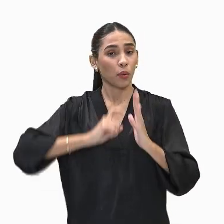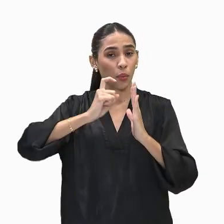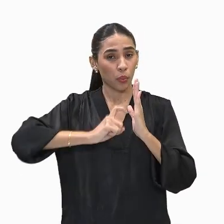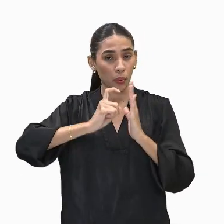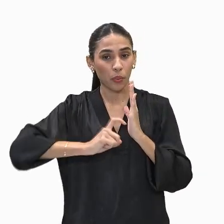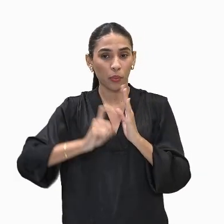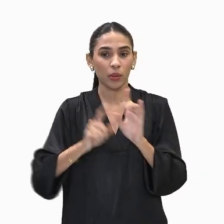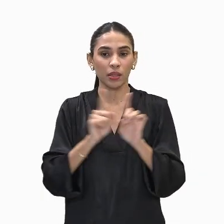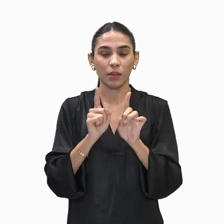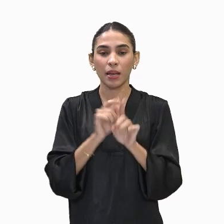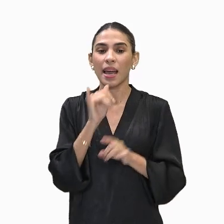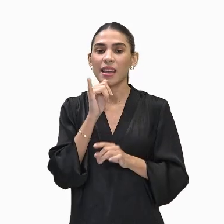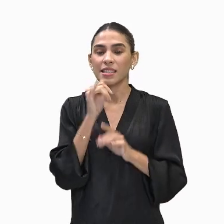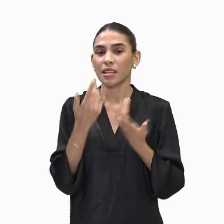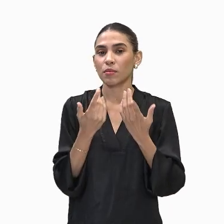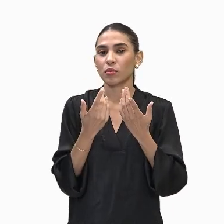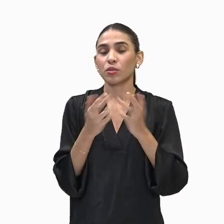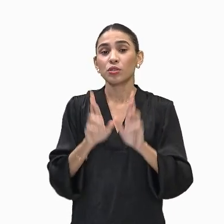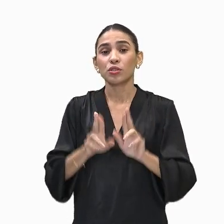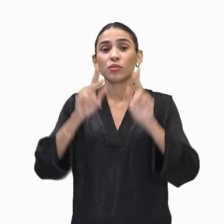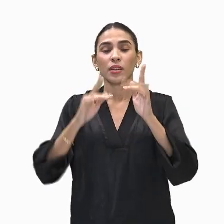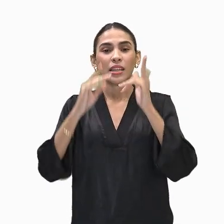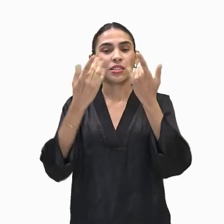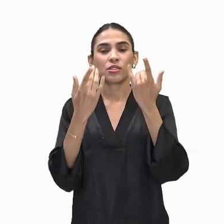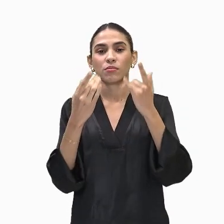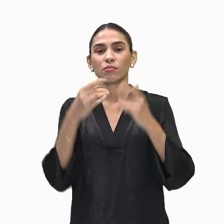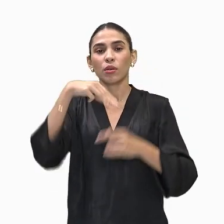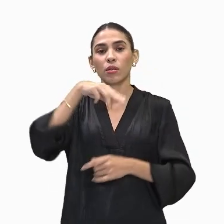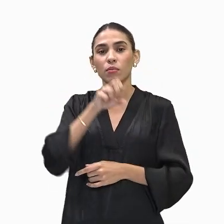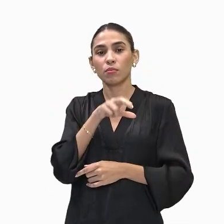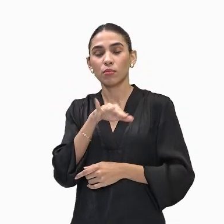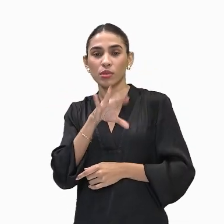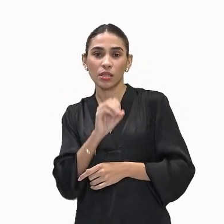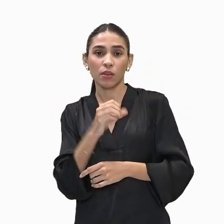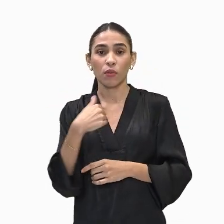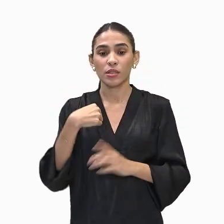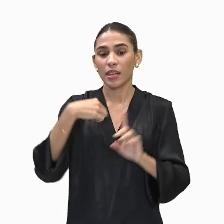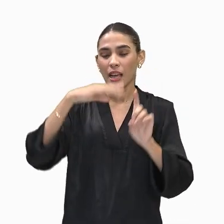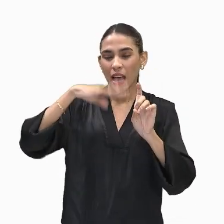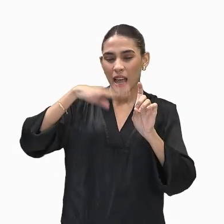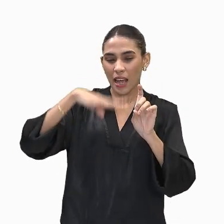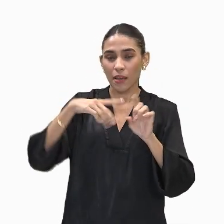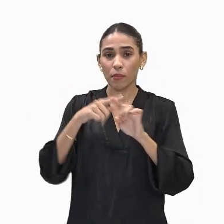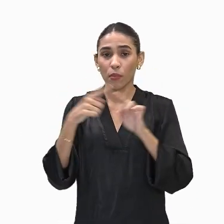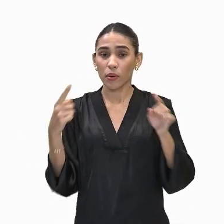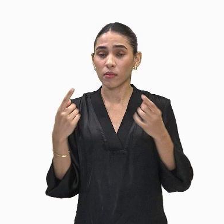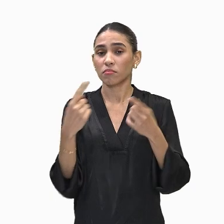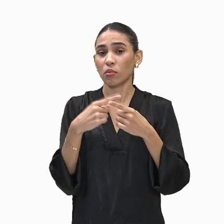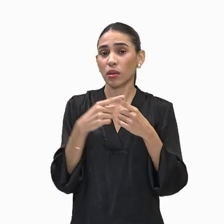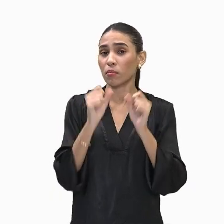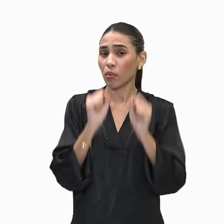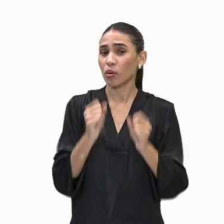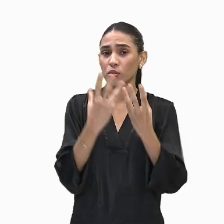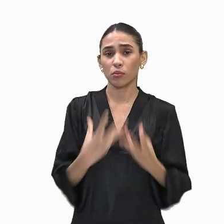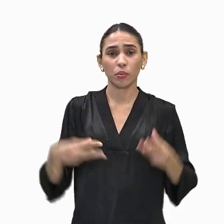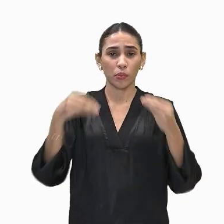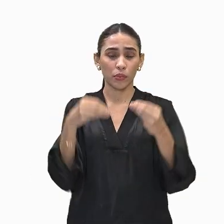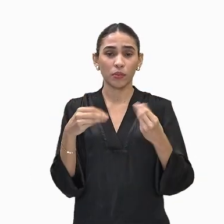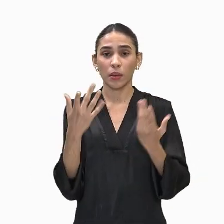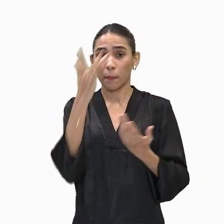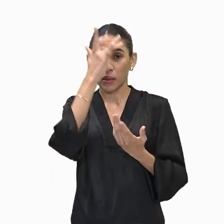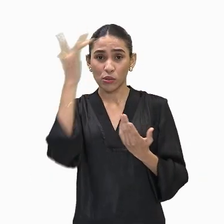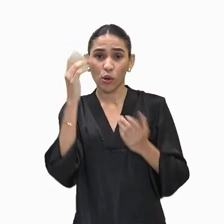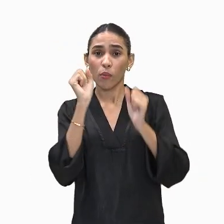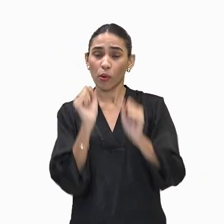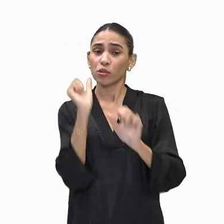a museologia, né? A questão de você cultuar aquilo, porque ele do dia para a noite ele pode desaparecer, o grafiteiro pode ir lá e